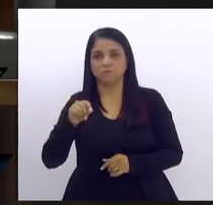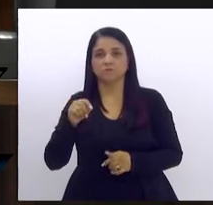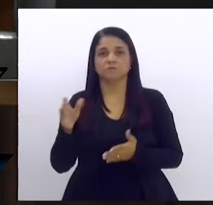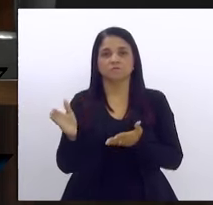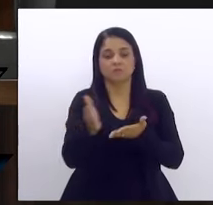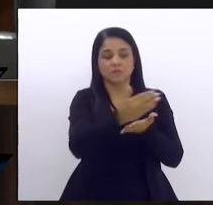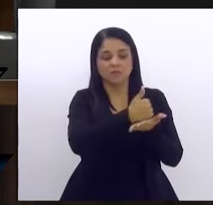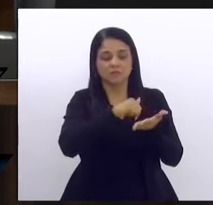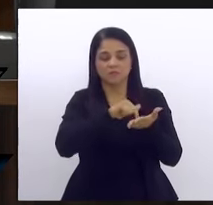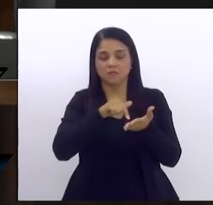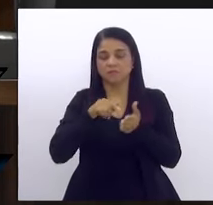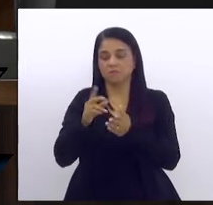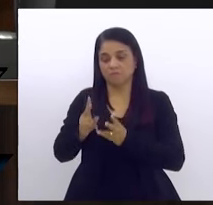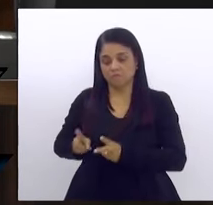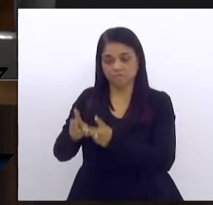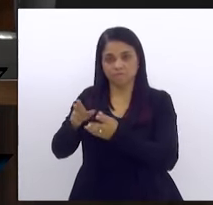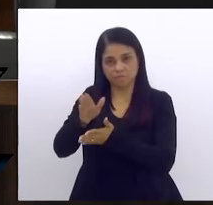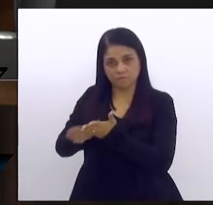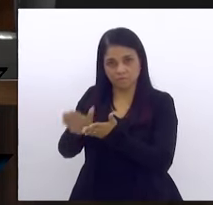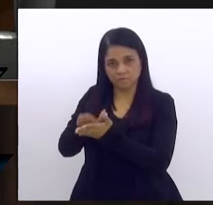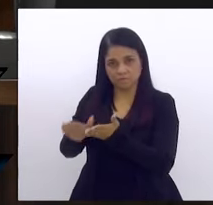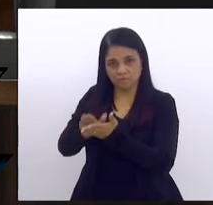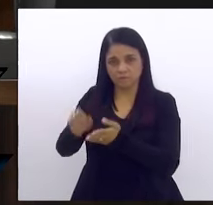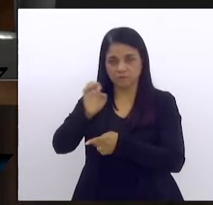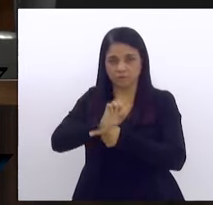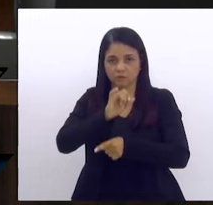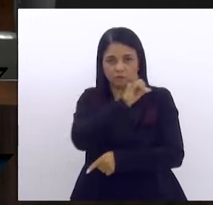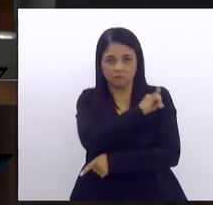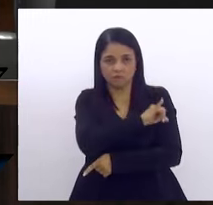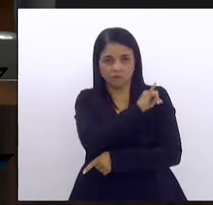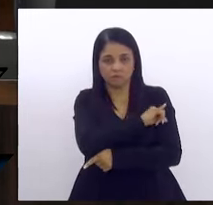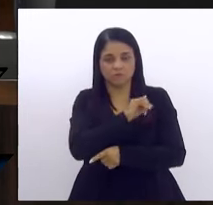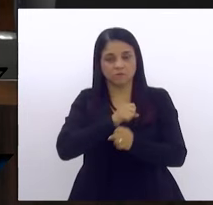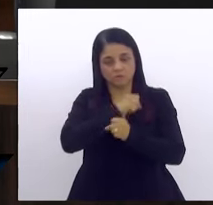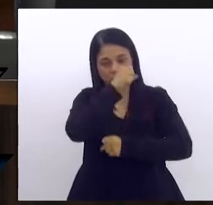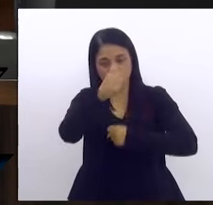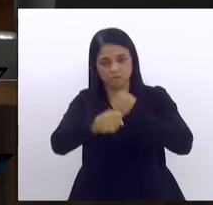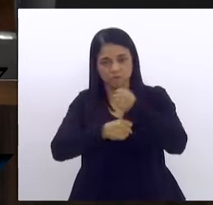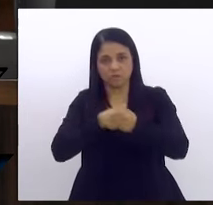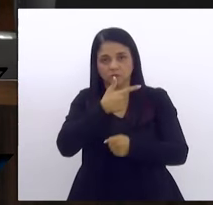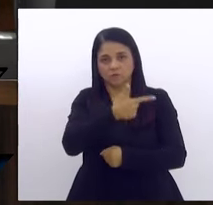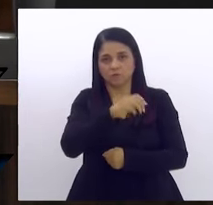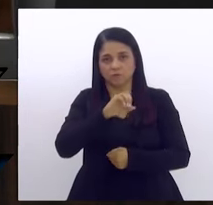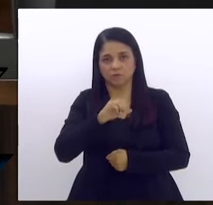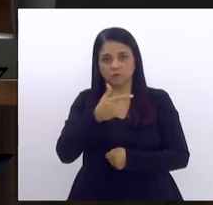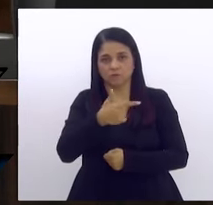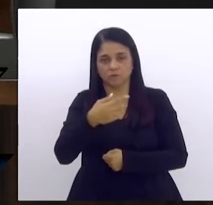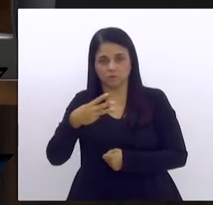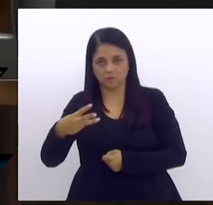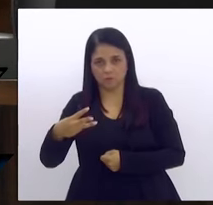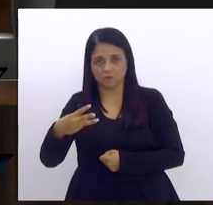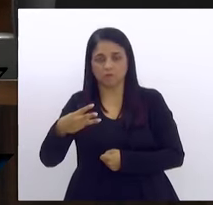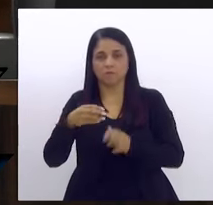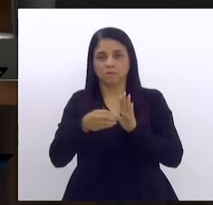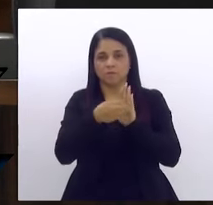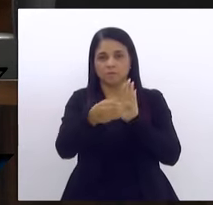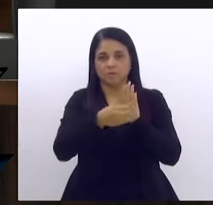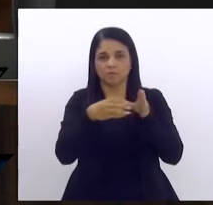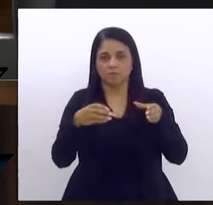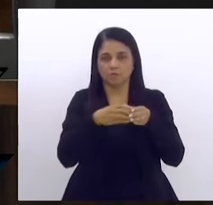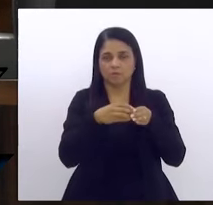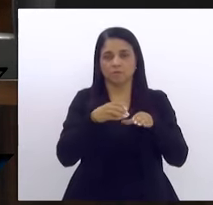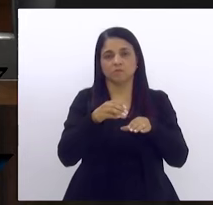receita e fixa a despesa do Estado do Rio de Janeiro para o exercício financeiro de 2024. Parecer da Comissão